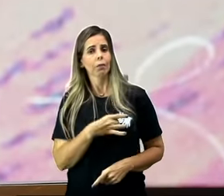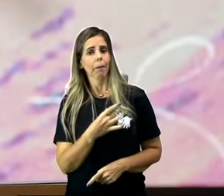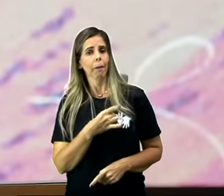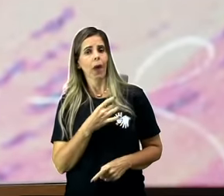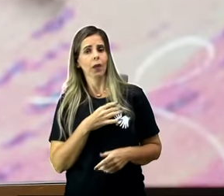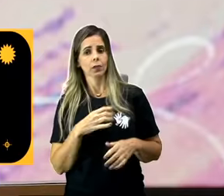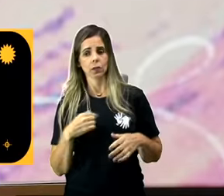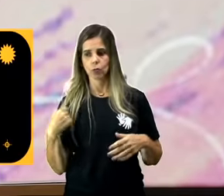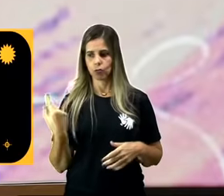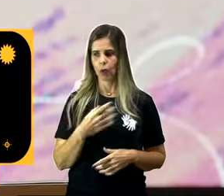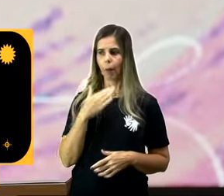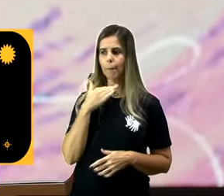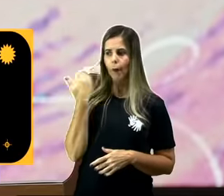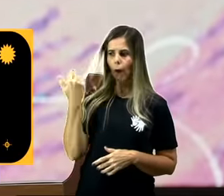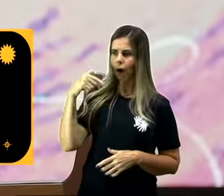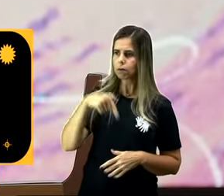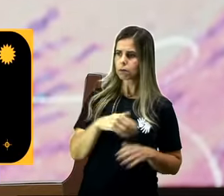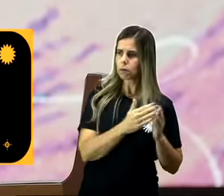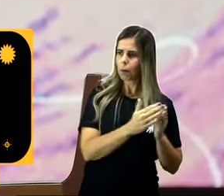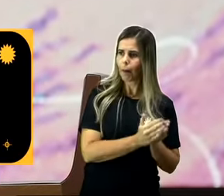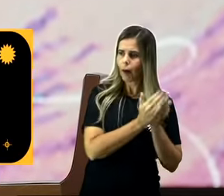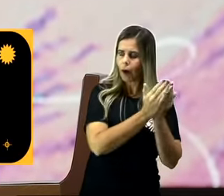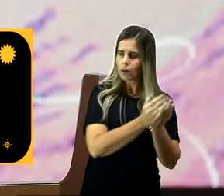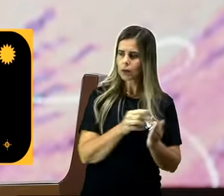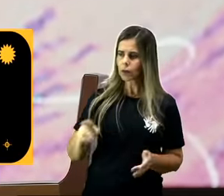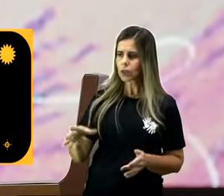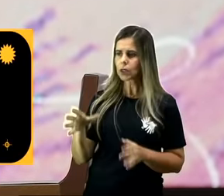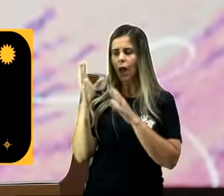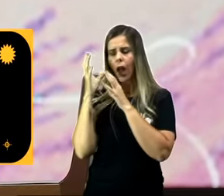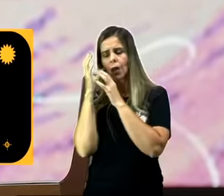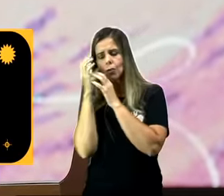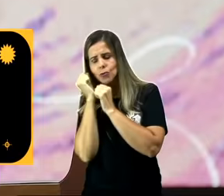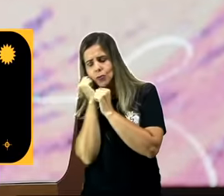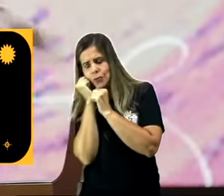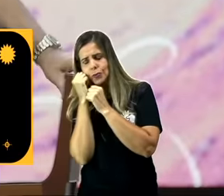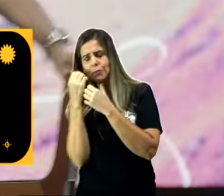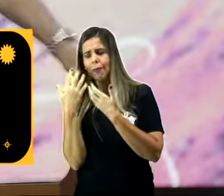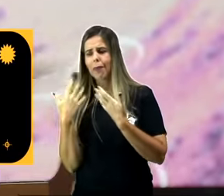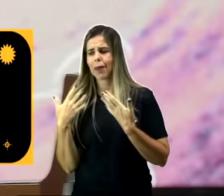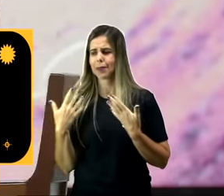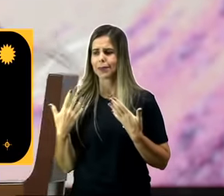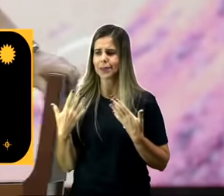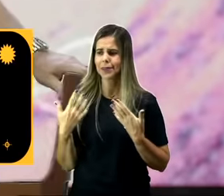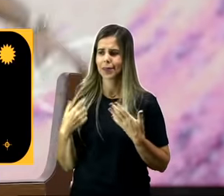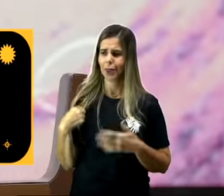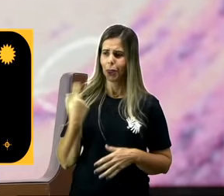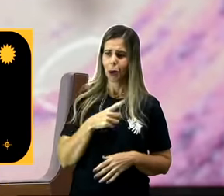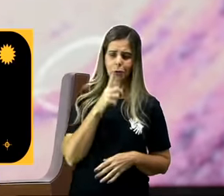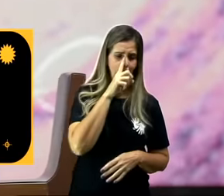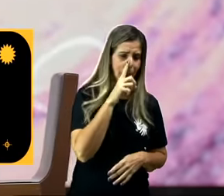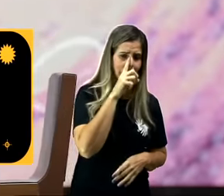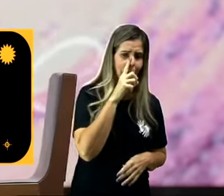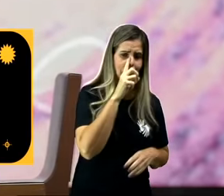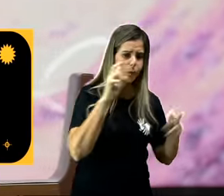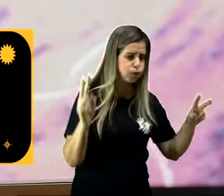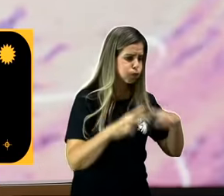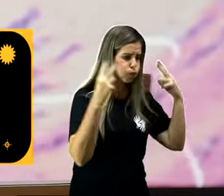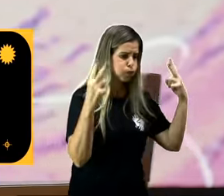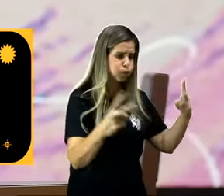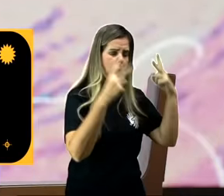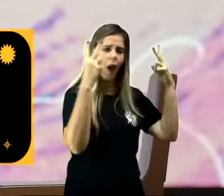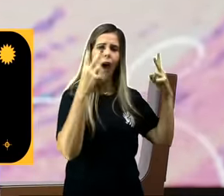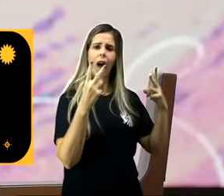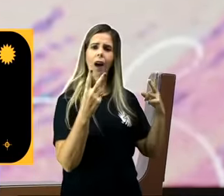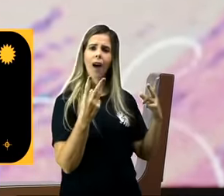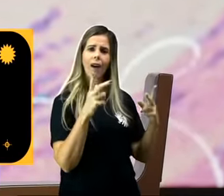vamos morrer aqui, você está dormindo. Nós estamos aqui morrendo, jogando água para fora do barco, e tu está dormindo. E a Bíblia ainda diz que ele estava